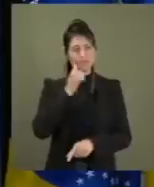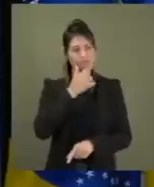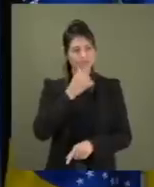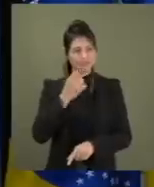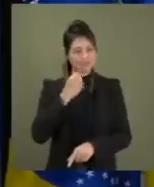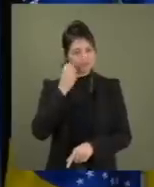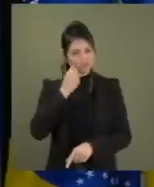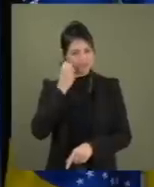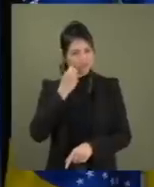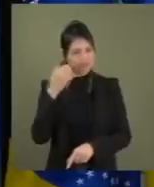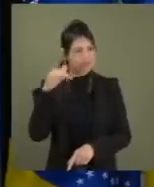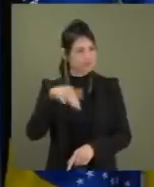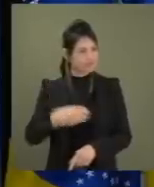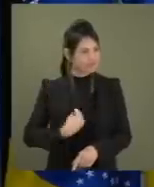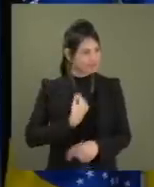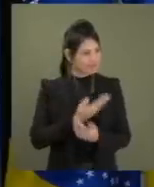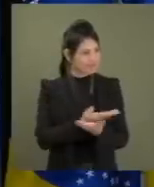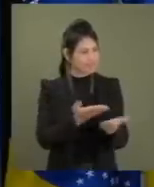senadores